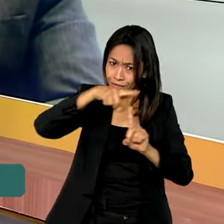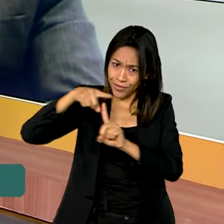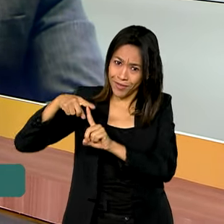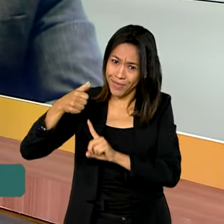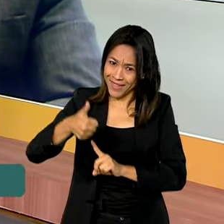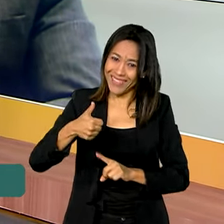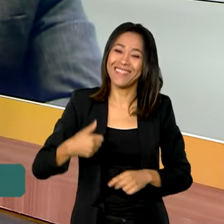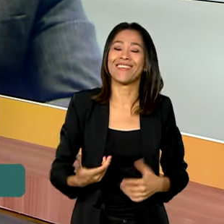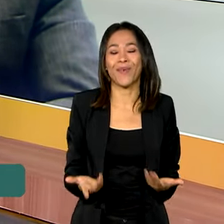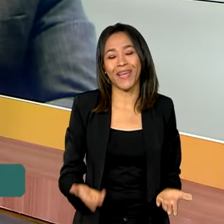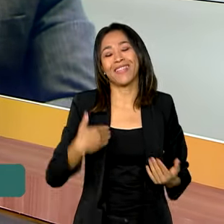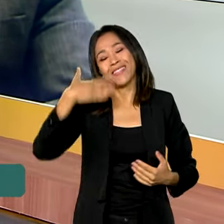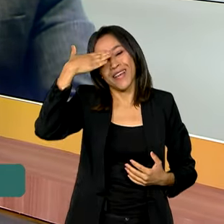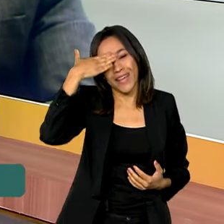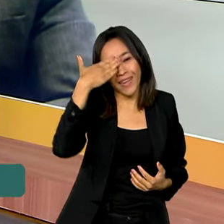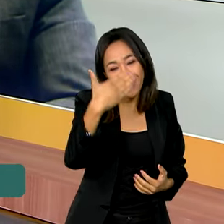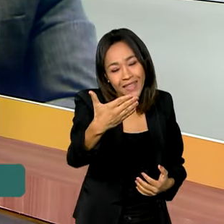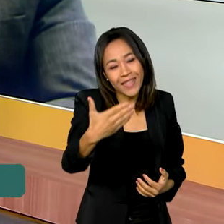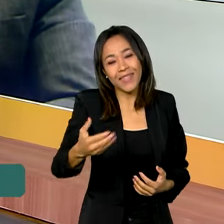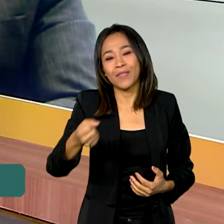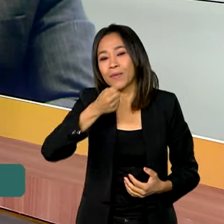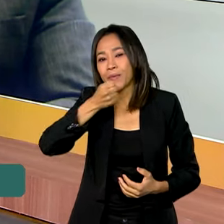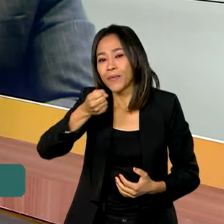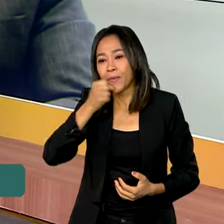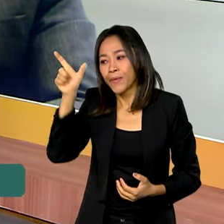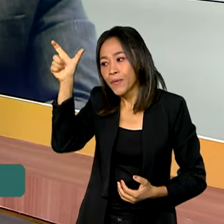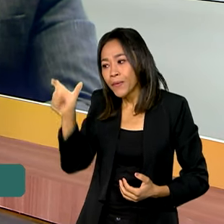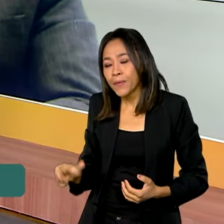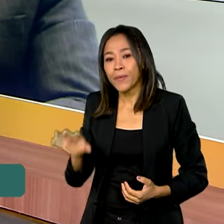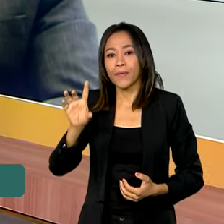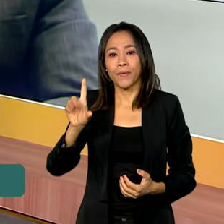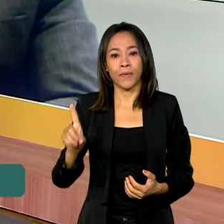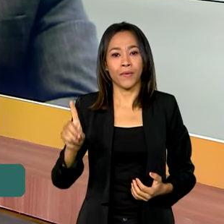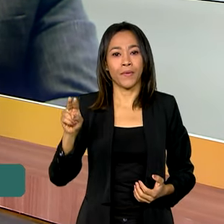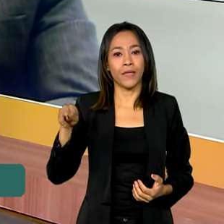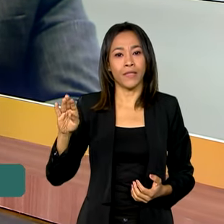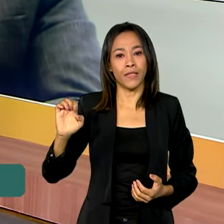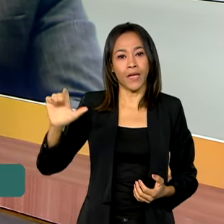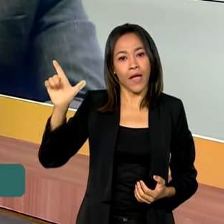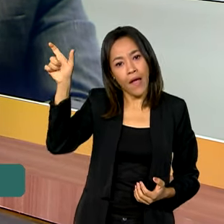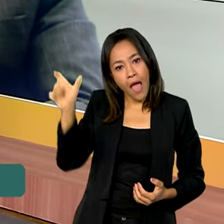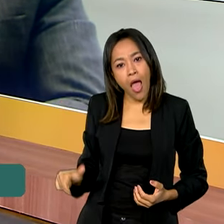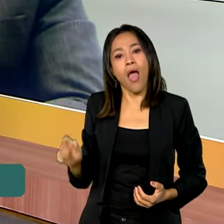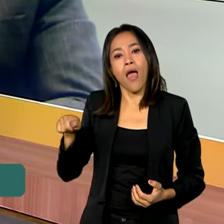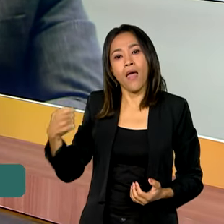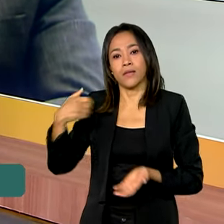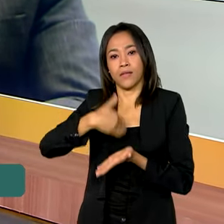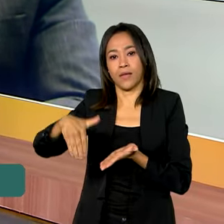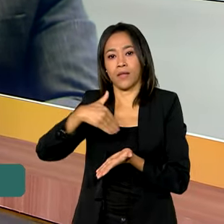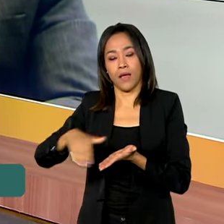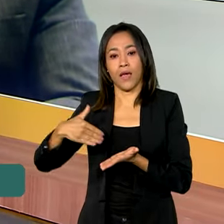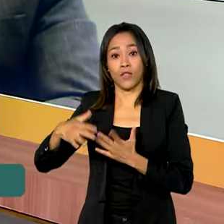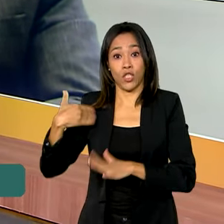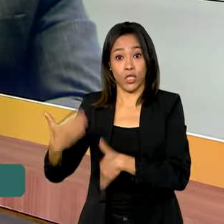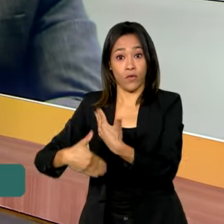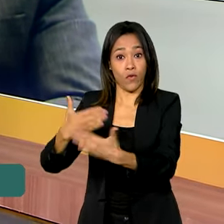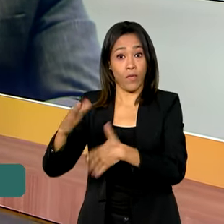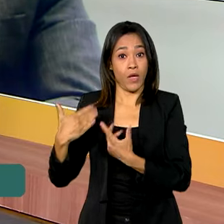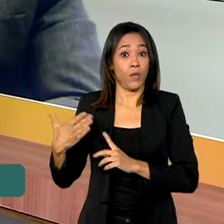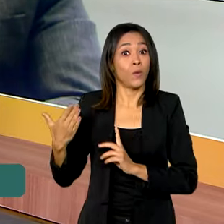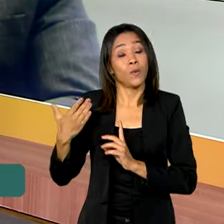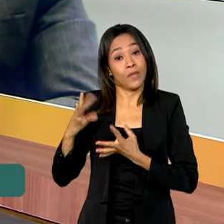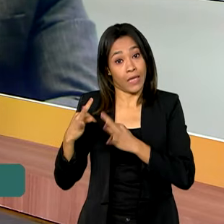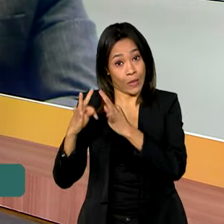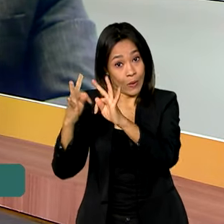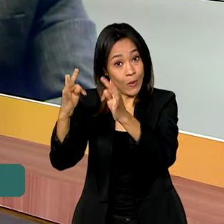eu agradeço imensamente eu entrevistei Daniel Almeida Filho ele que é secretário de desenvolvimento tecnológico e inovação vou